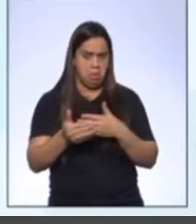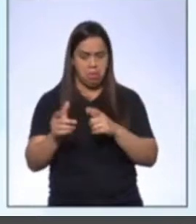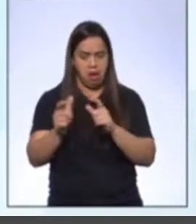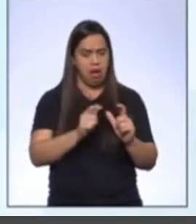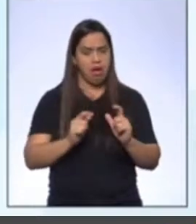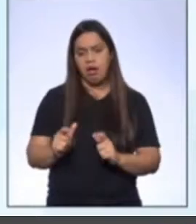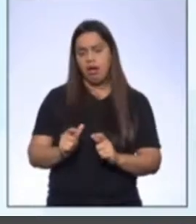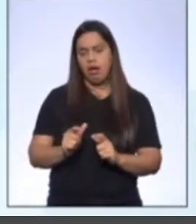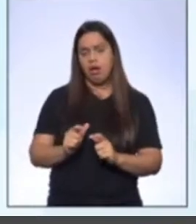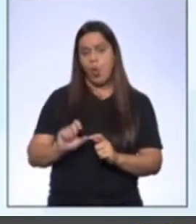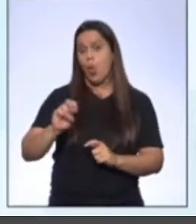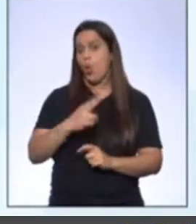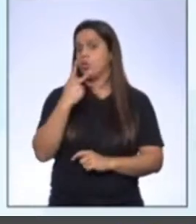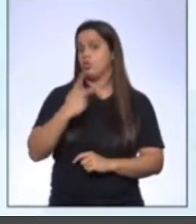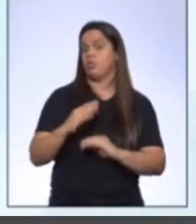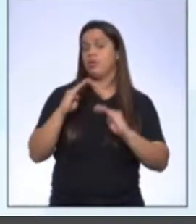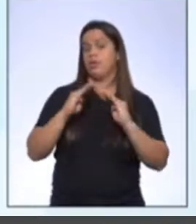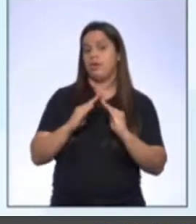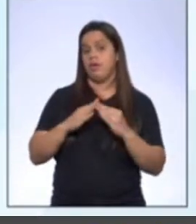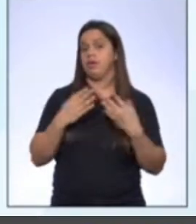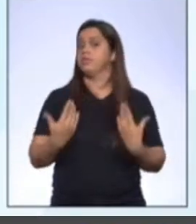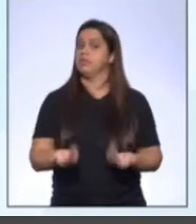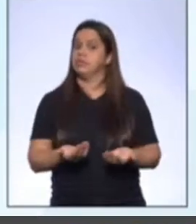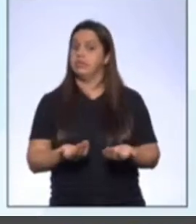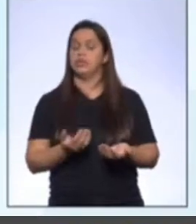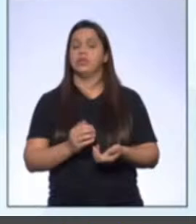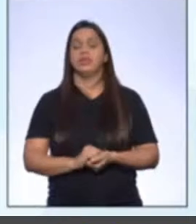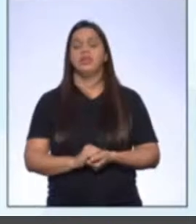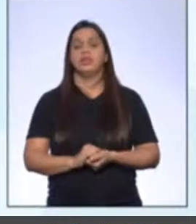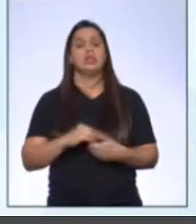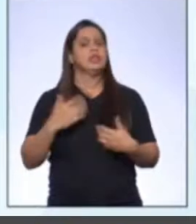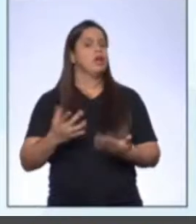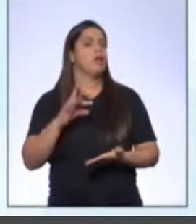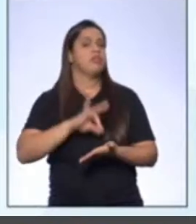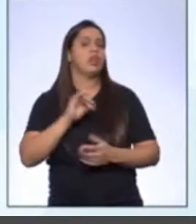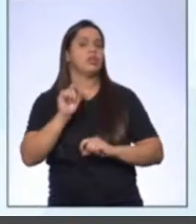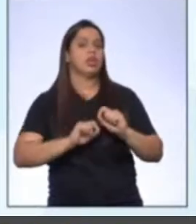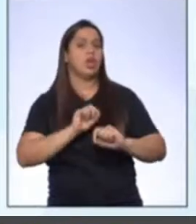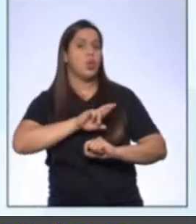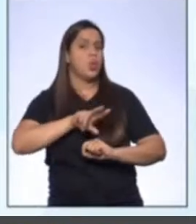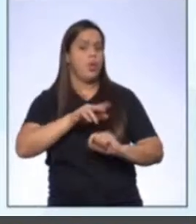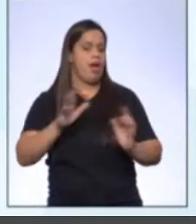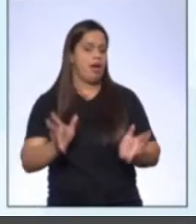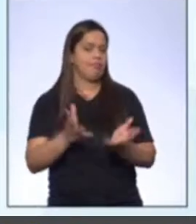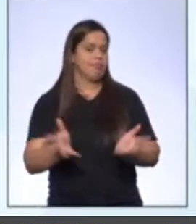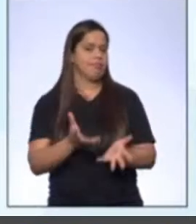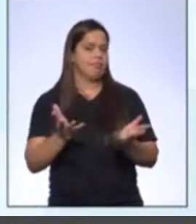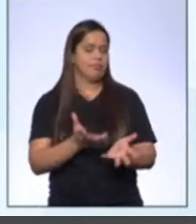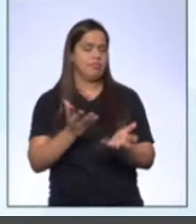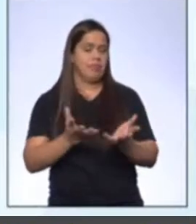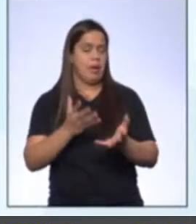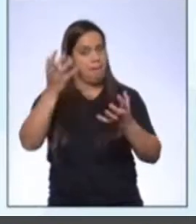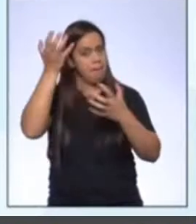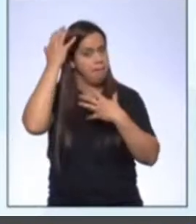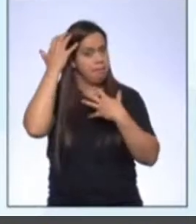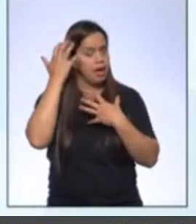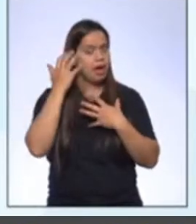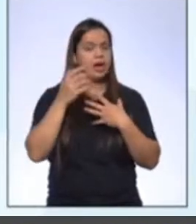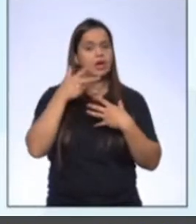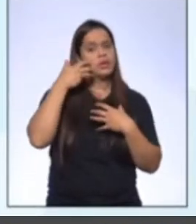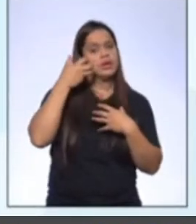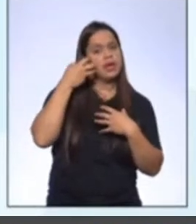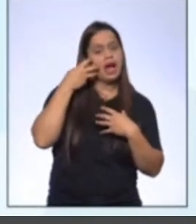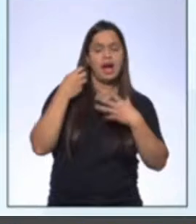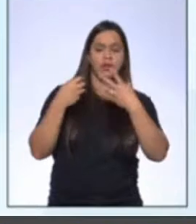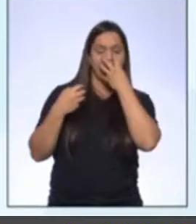shop ou na sua casa? Então, na verdade, não está falando de estimular o banho de gatos e cachorros. Ainda mais porque os gatos não